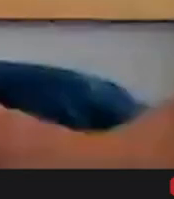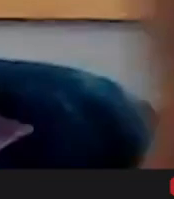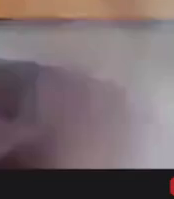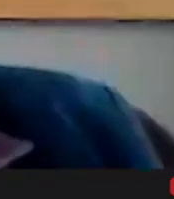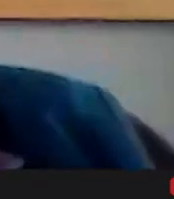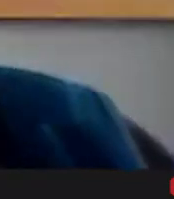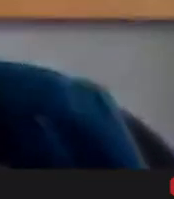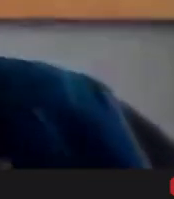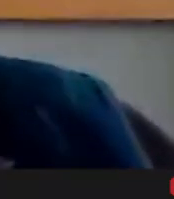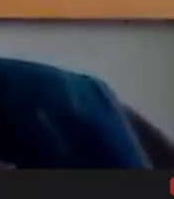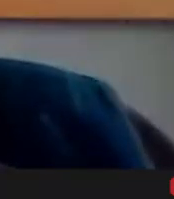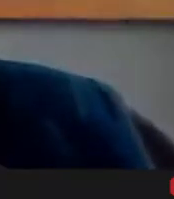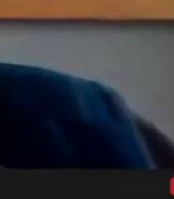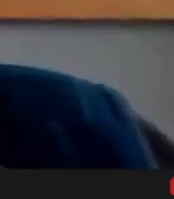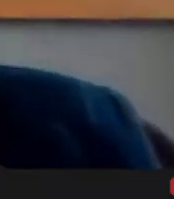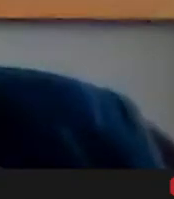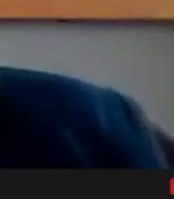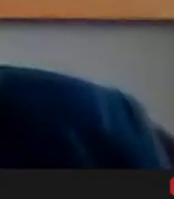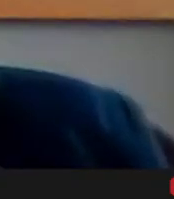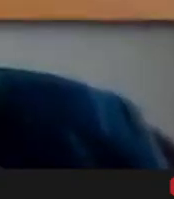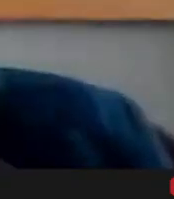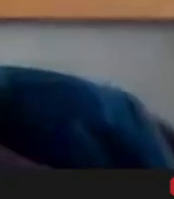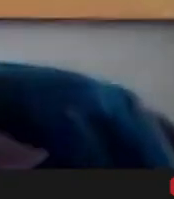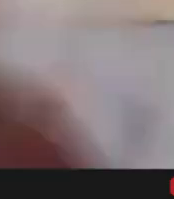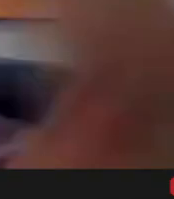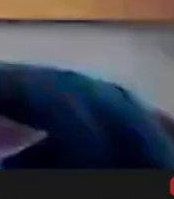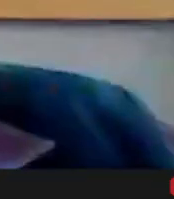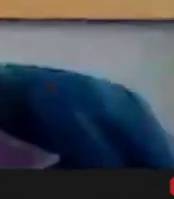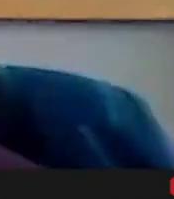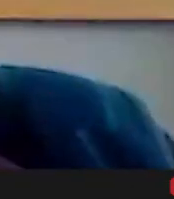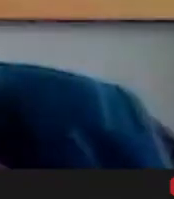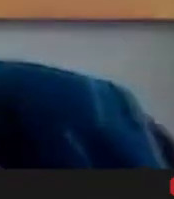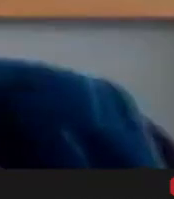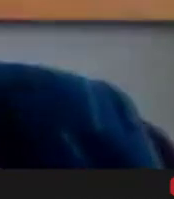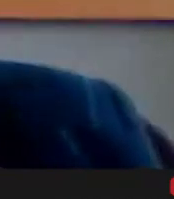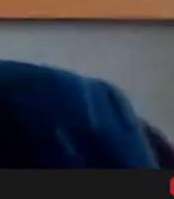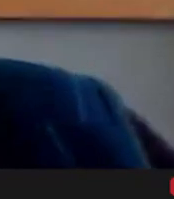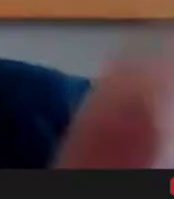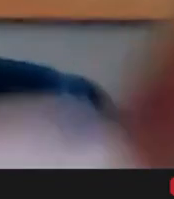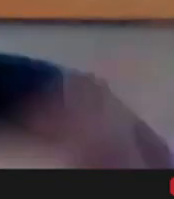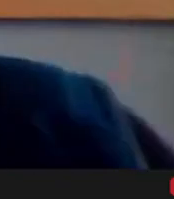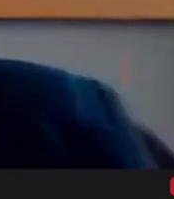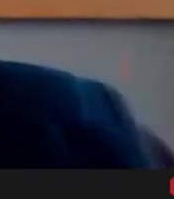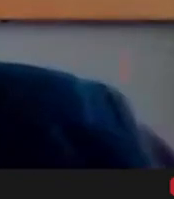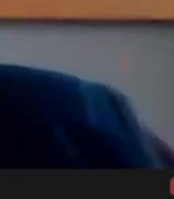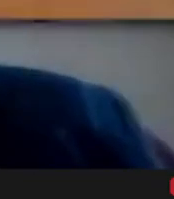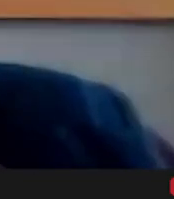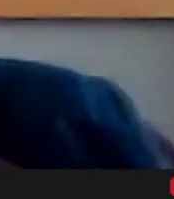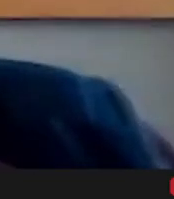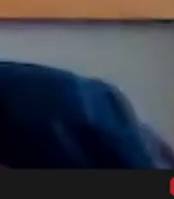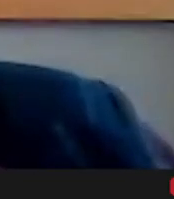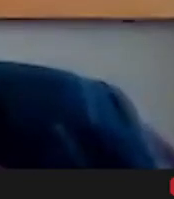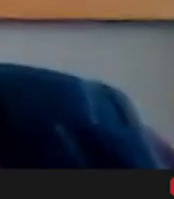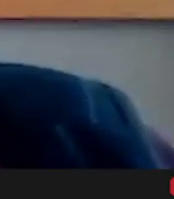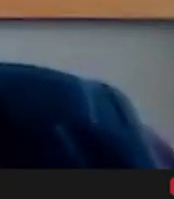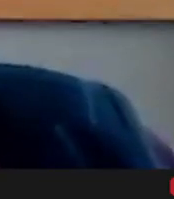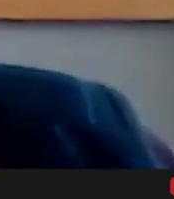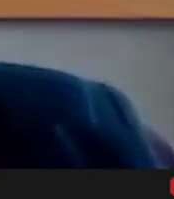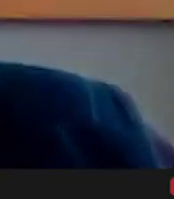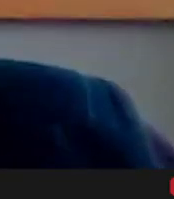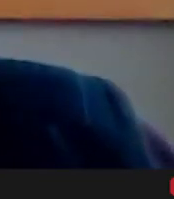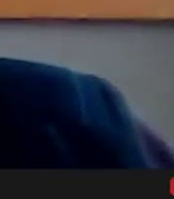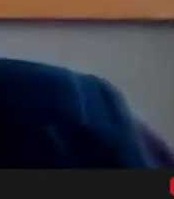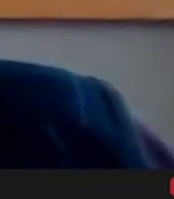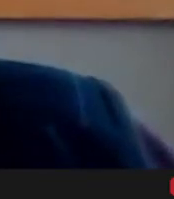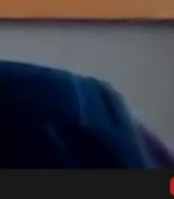chegando. O importante é a gente aprofundar isso. Tem várias mídias cobrindo isso. Aliás, a página do Gabeira